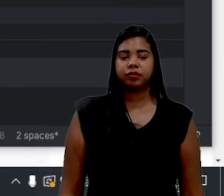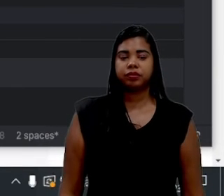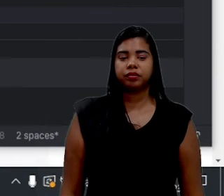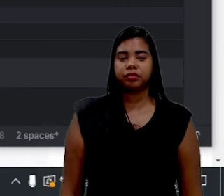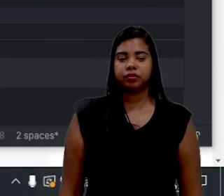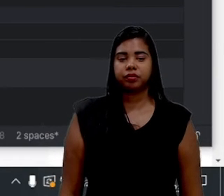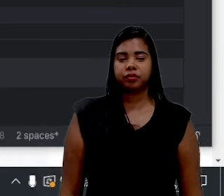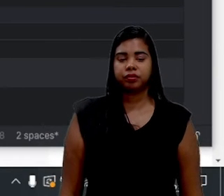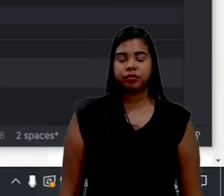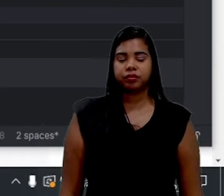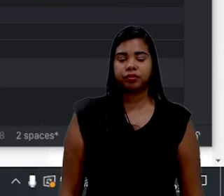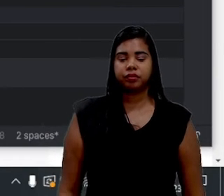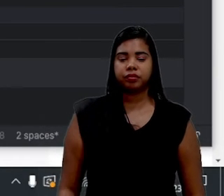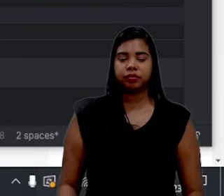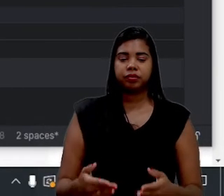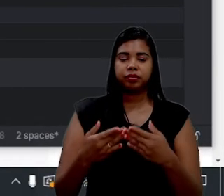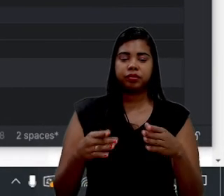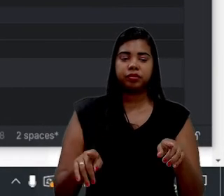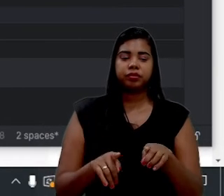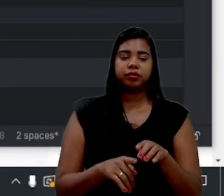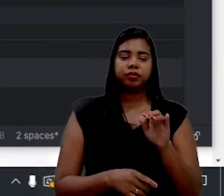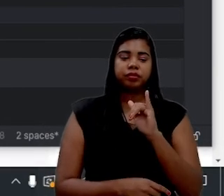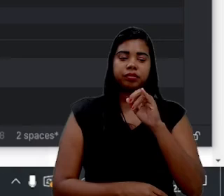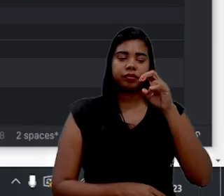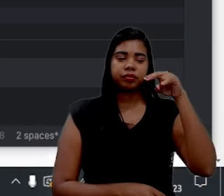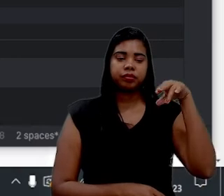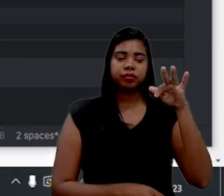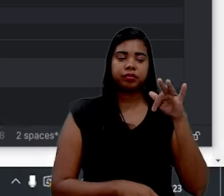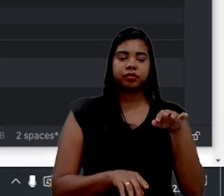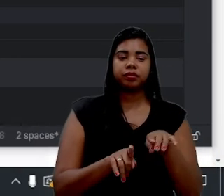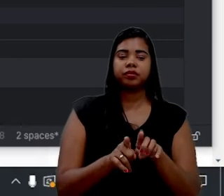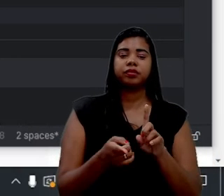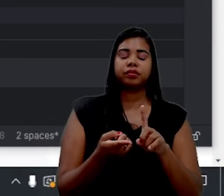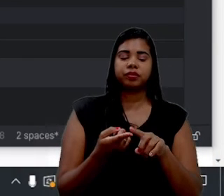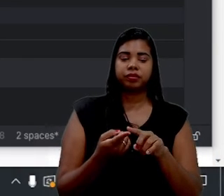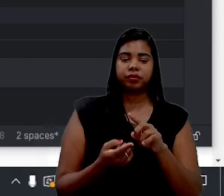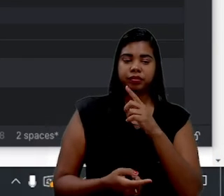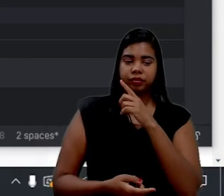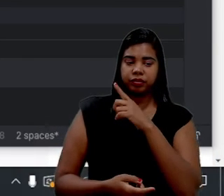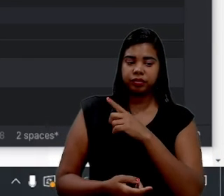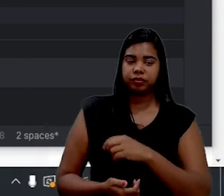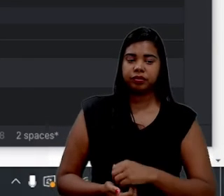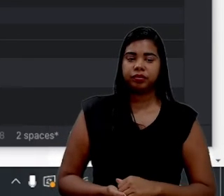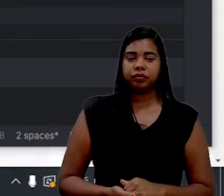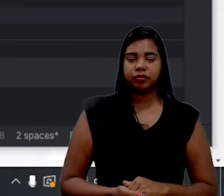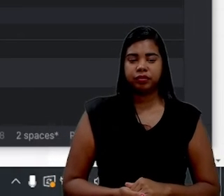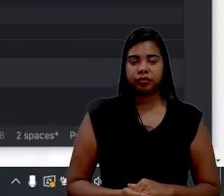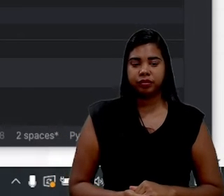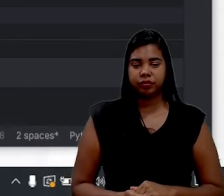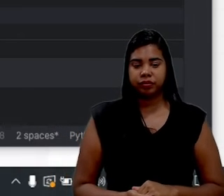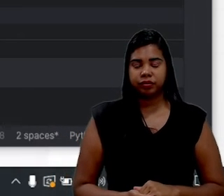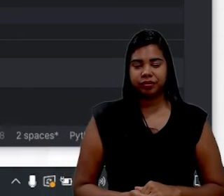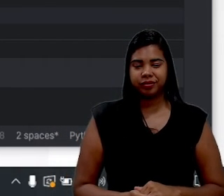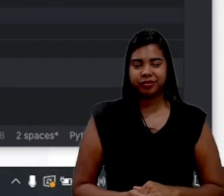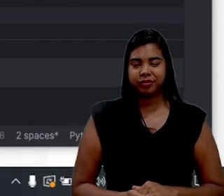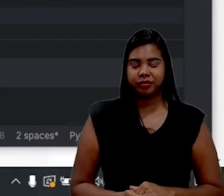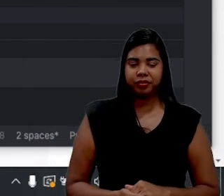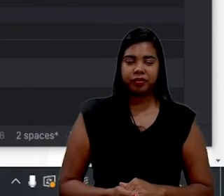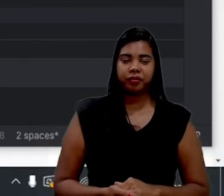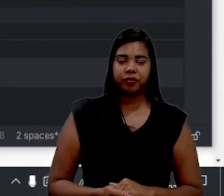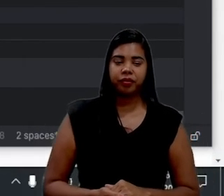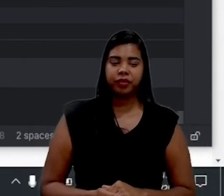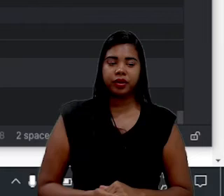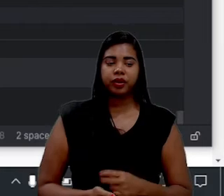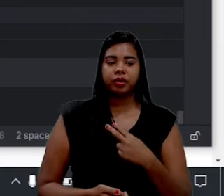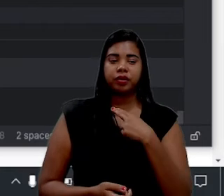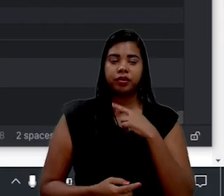E a gente abriu lá em cima um if, tem que fechar end if, tem que fechar esse if, né? Não pode deixar o if aberto.